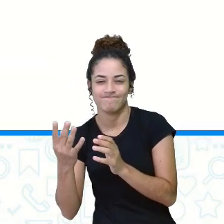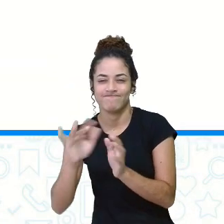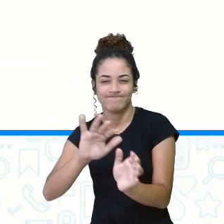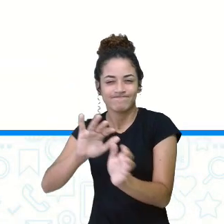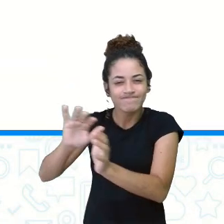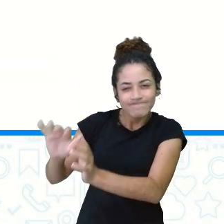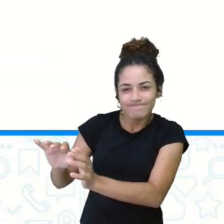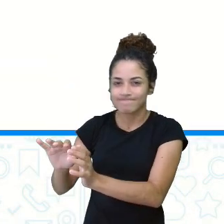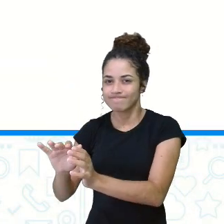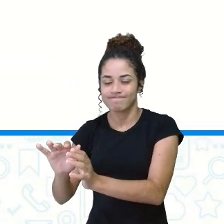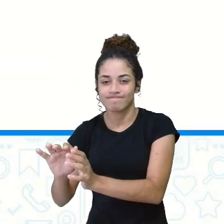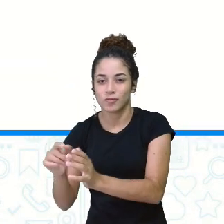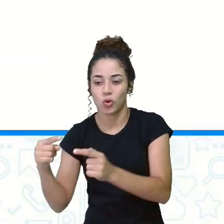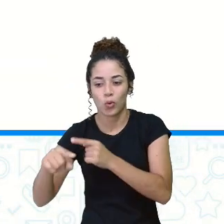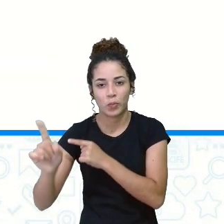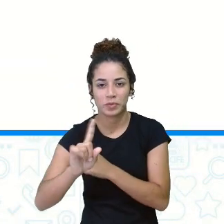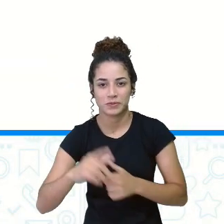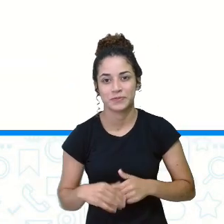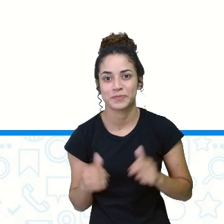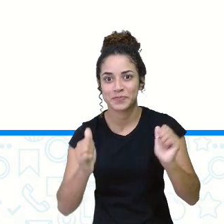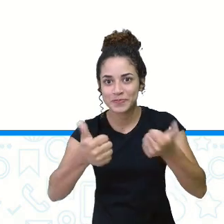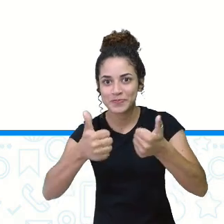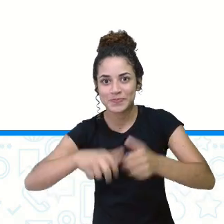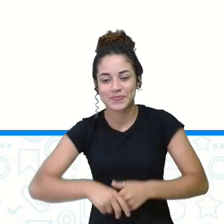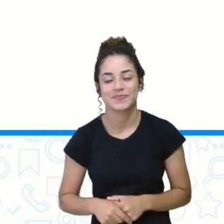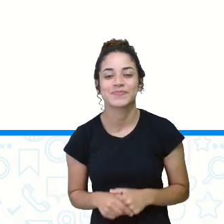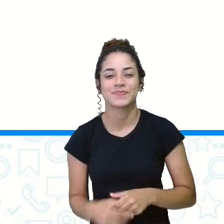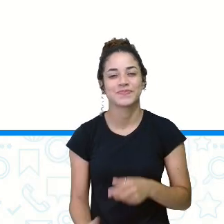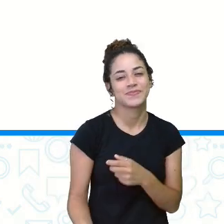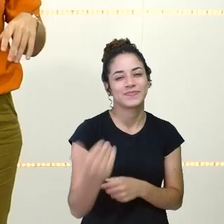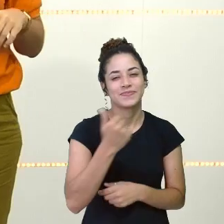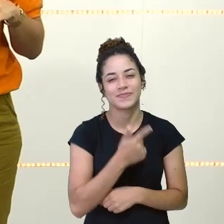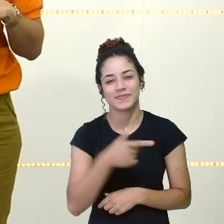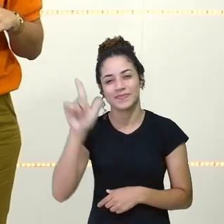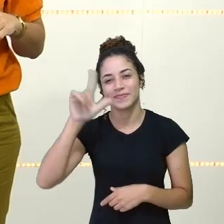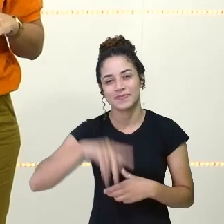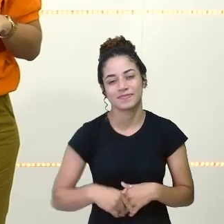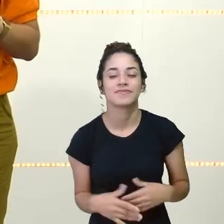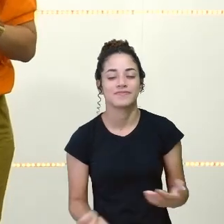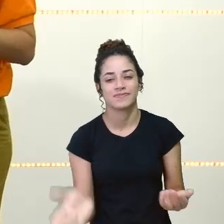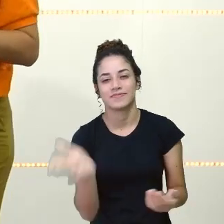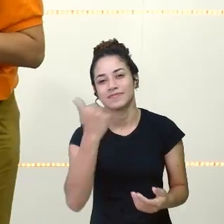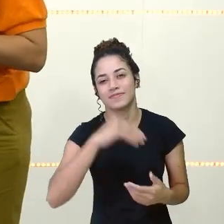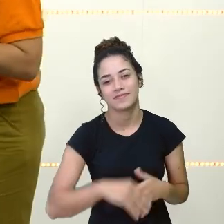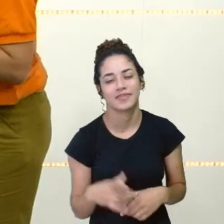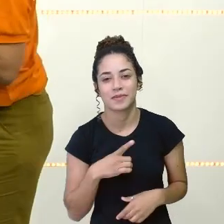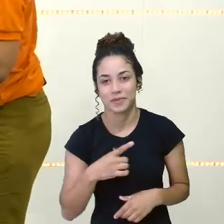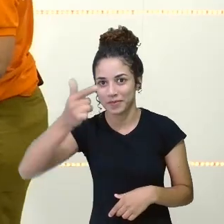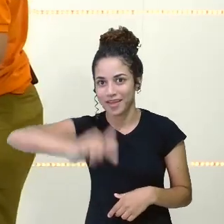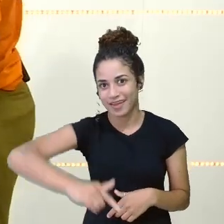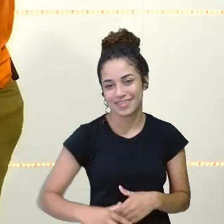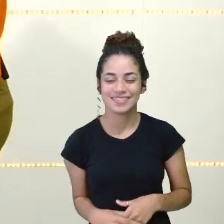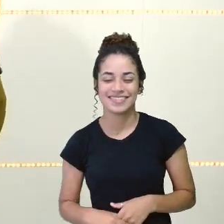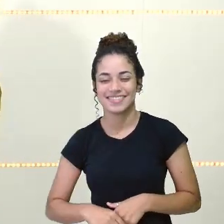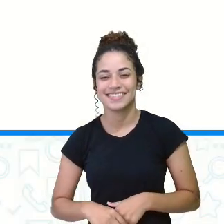é um corpo arredondado. Beleza? Vamos para a próxima? Vamos para a próxima, que ainda tem